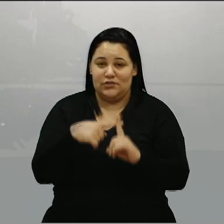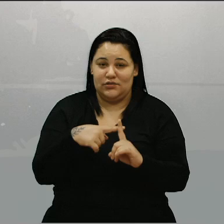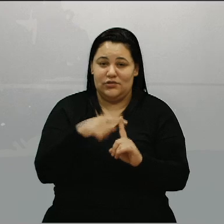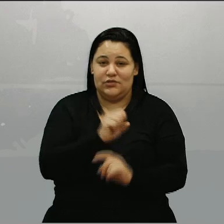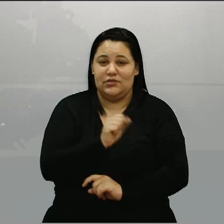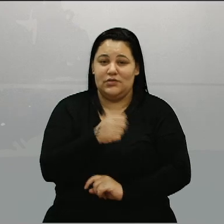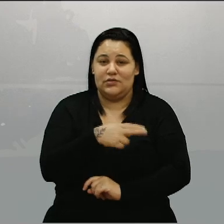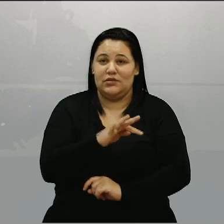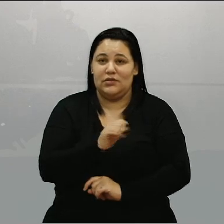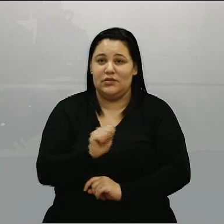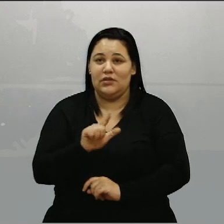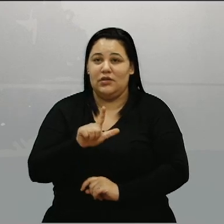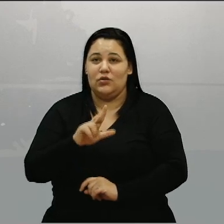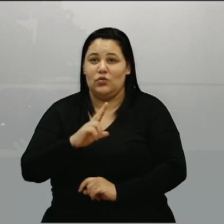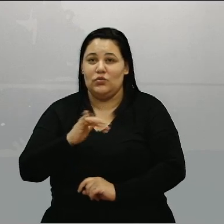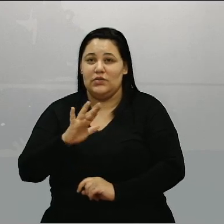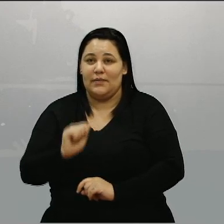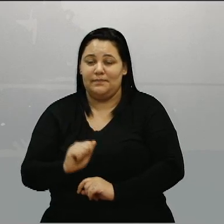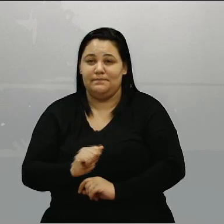Santa Lúcia.